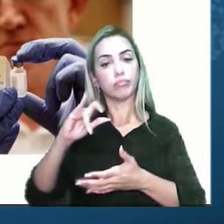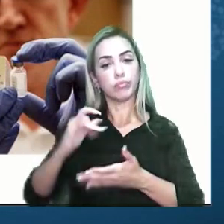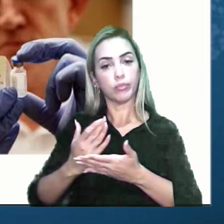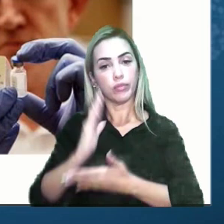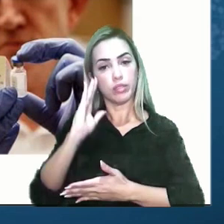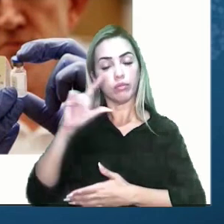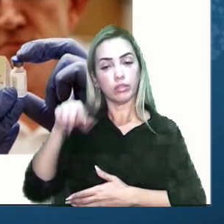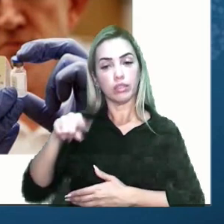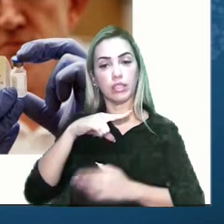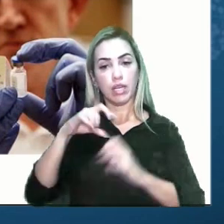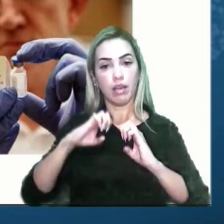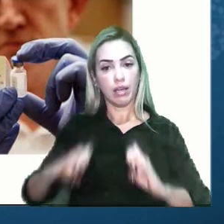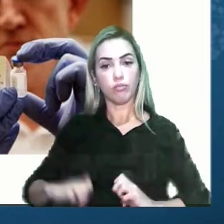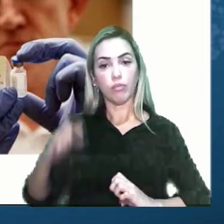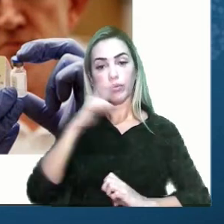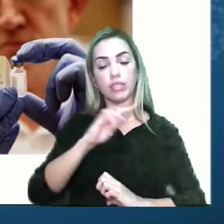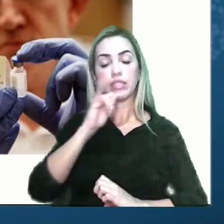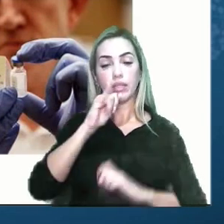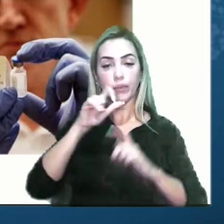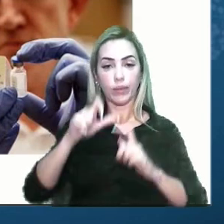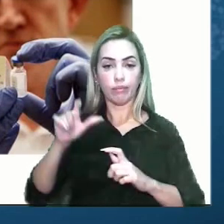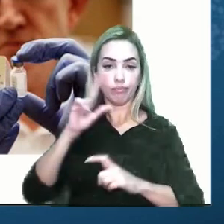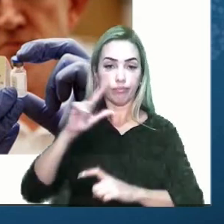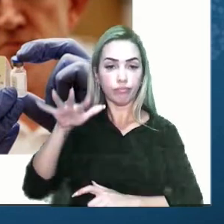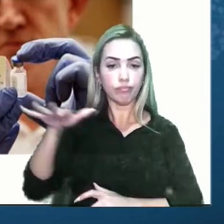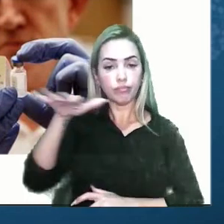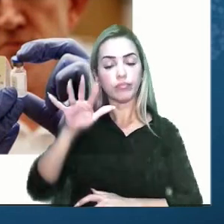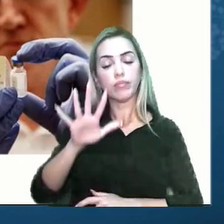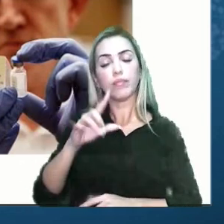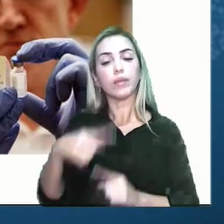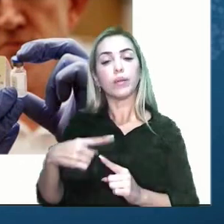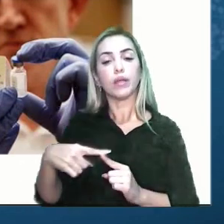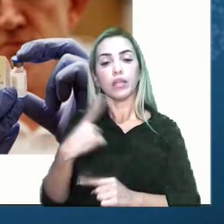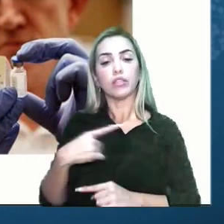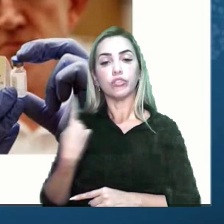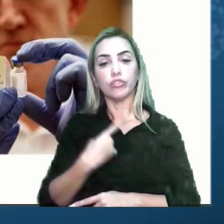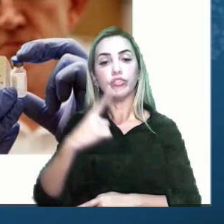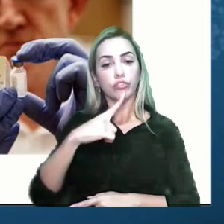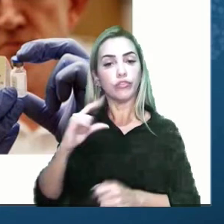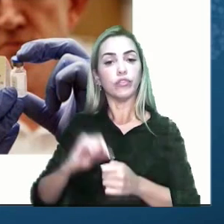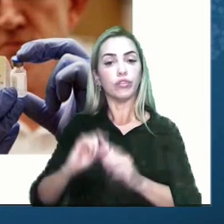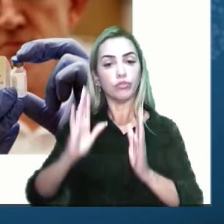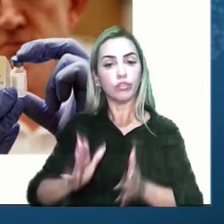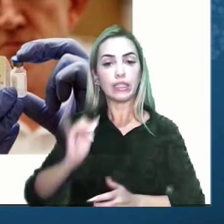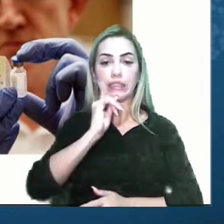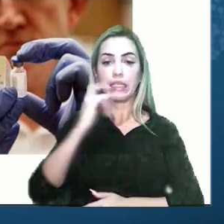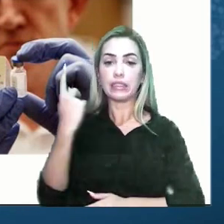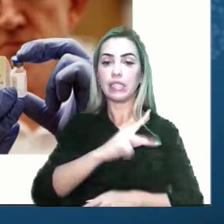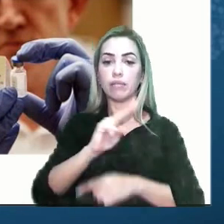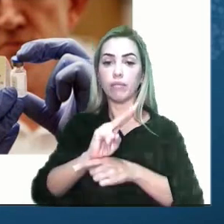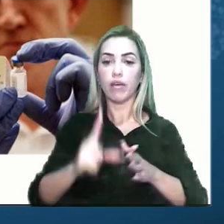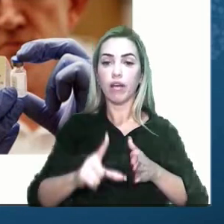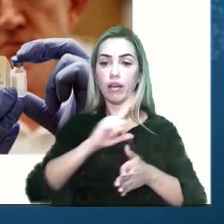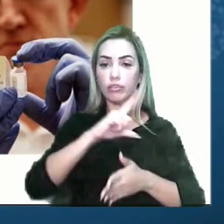regulatória e ética para fazer esses testes no Reino Unido, mas porque nós havíamos feito esses testes previamente, tínhamos